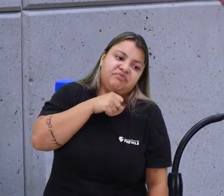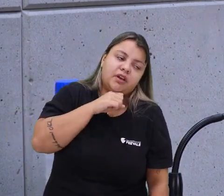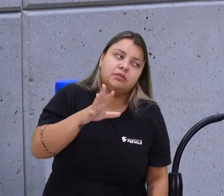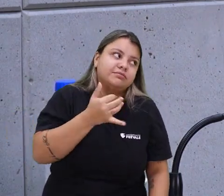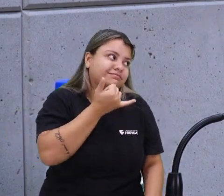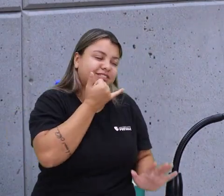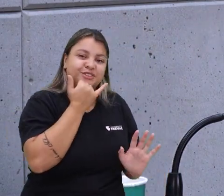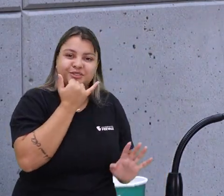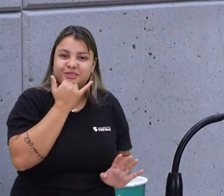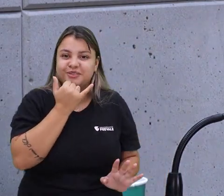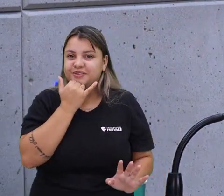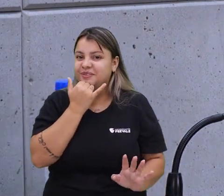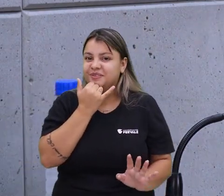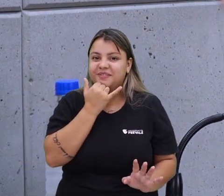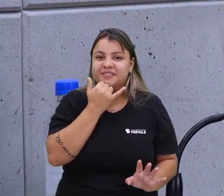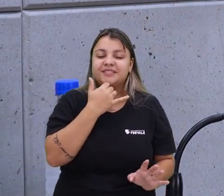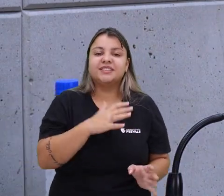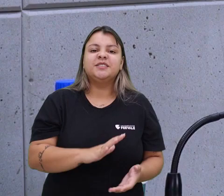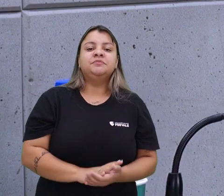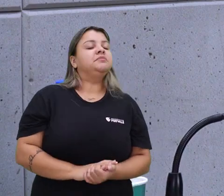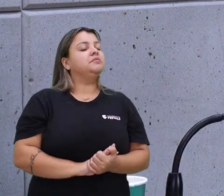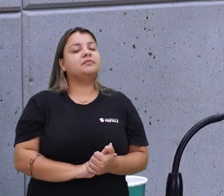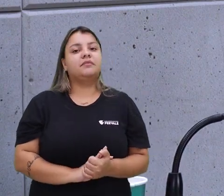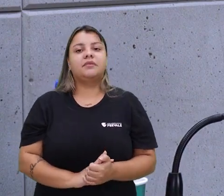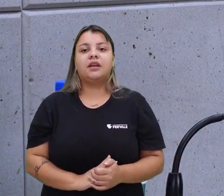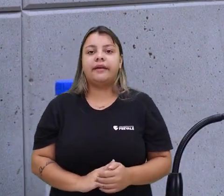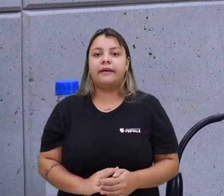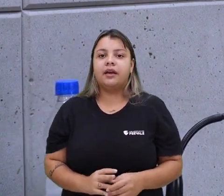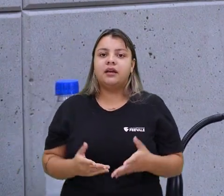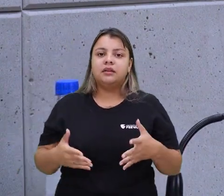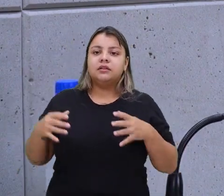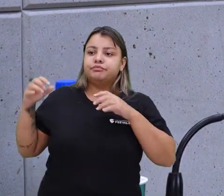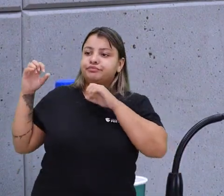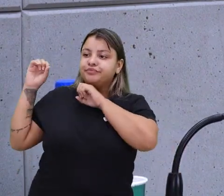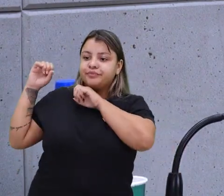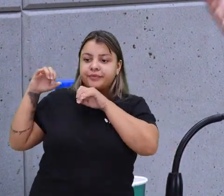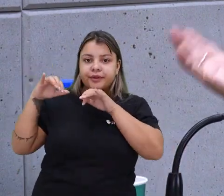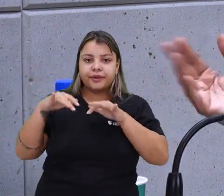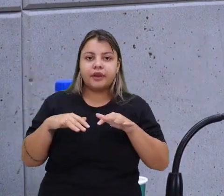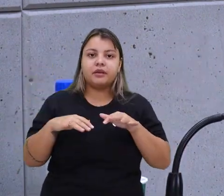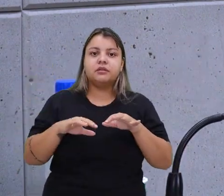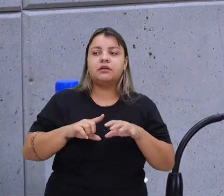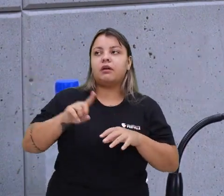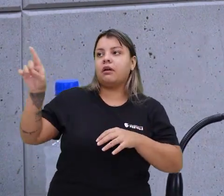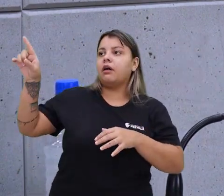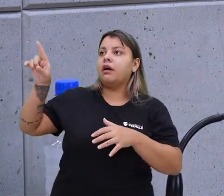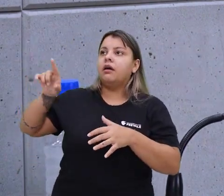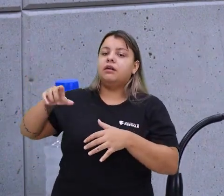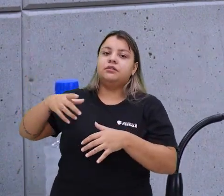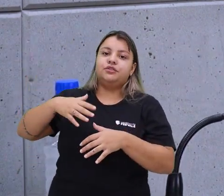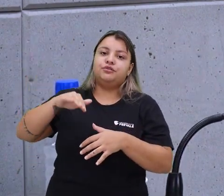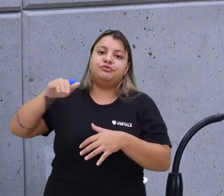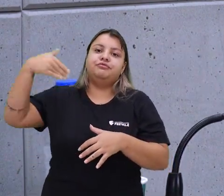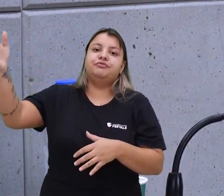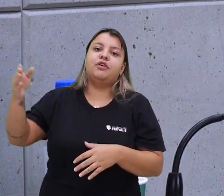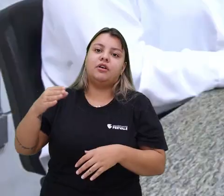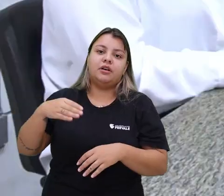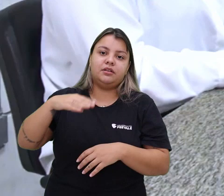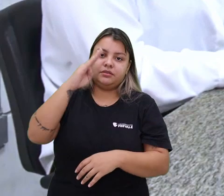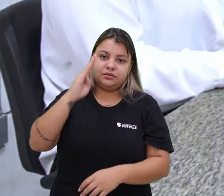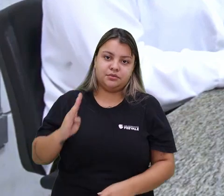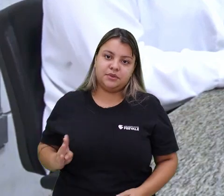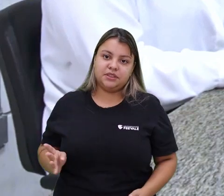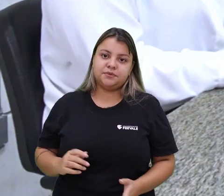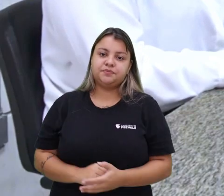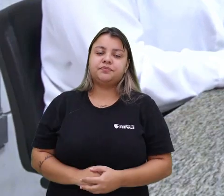desculpa né Ah daí trazem alguém da Europa da né PR